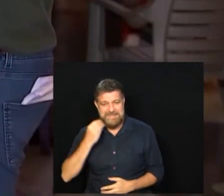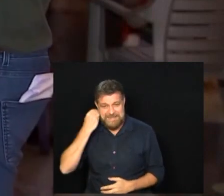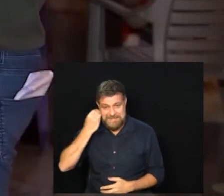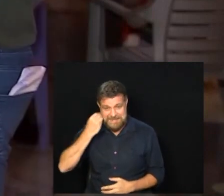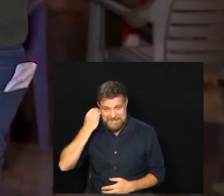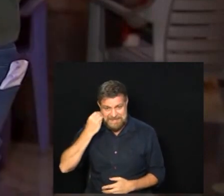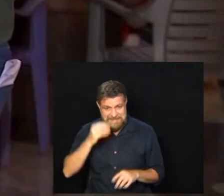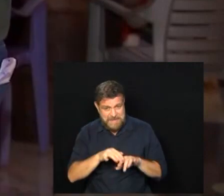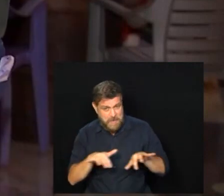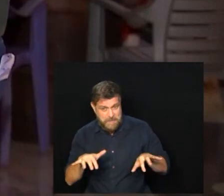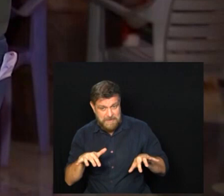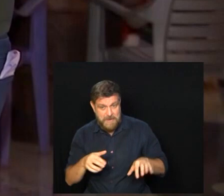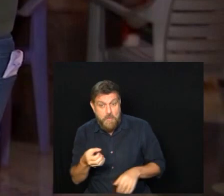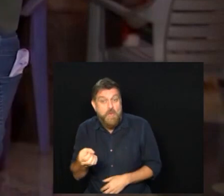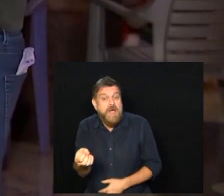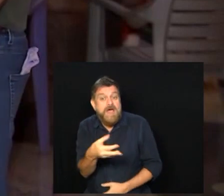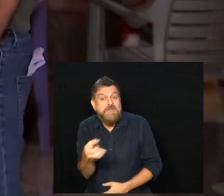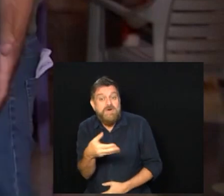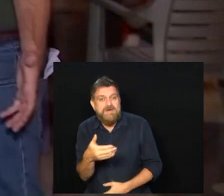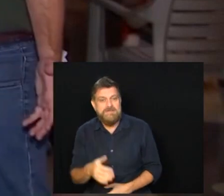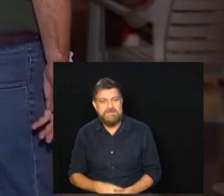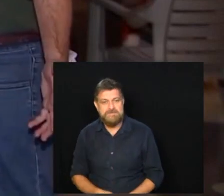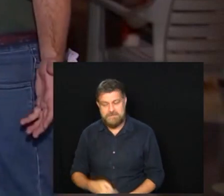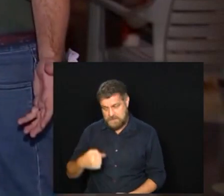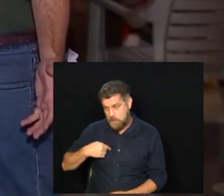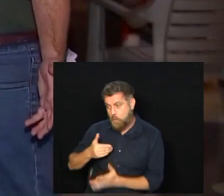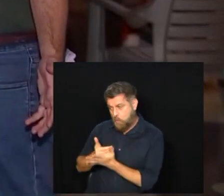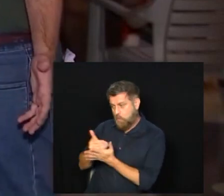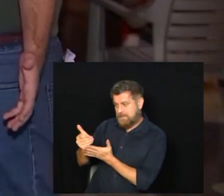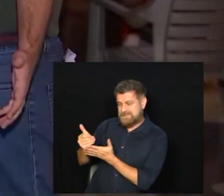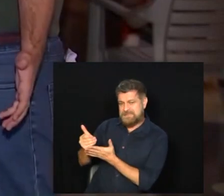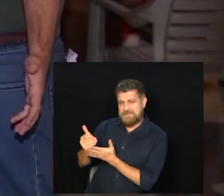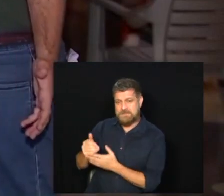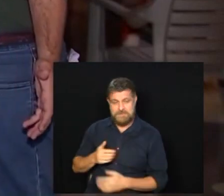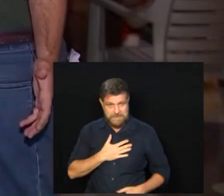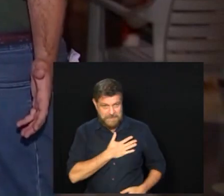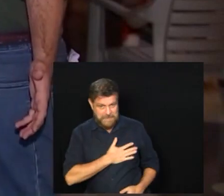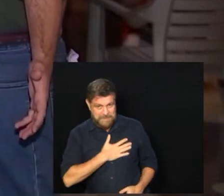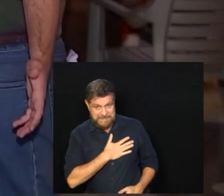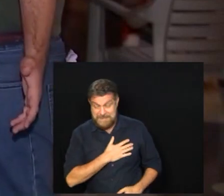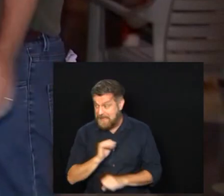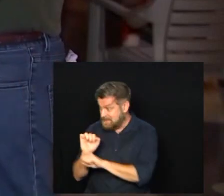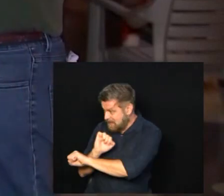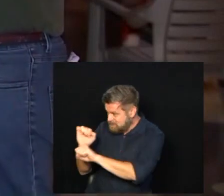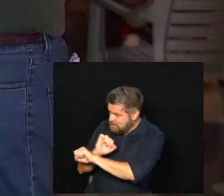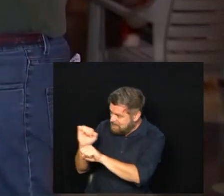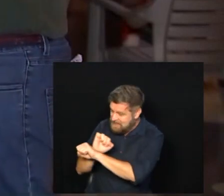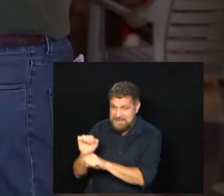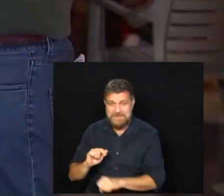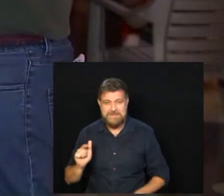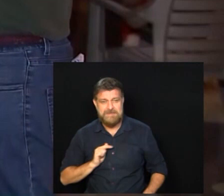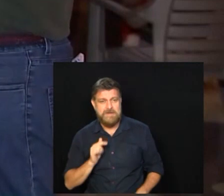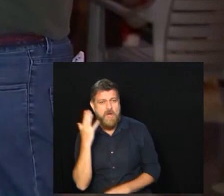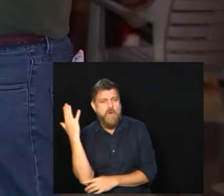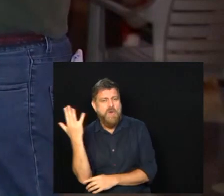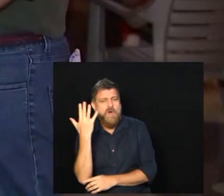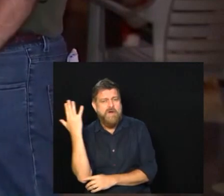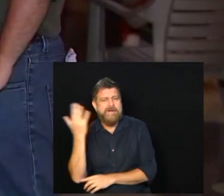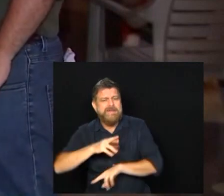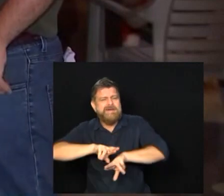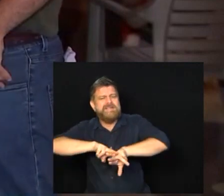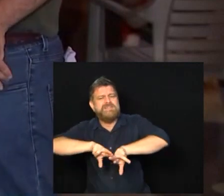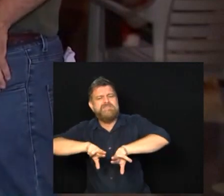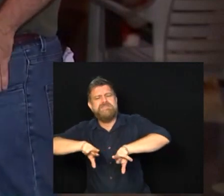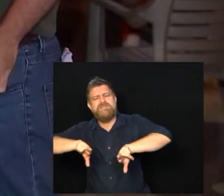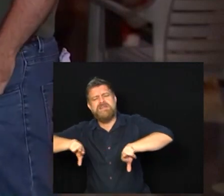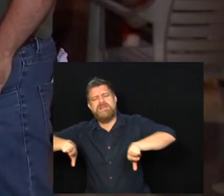experiência em piano ou é uma novidade para você? Não, estou começando. Tá gostando? Estou adorando. É num clima totalmente diferenciado aqui, né?